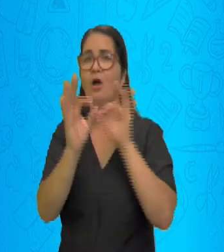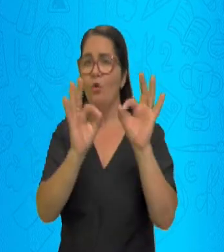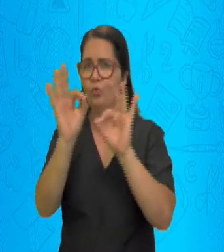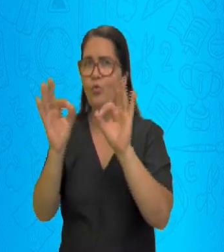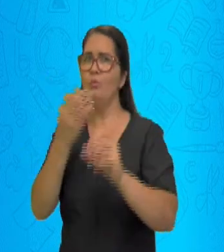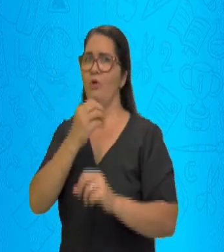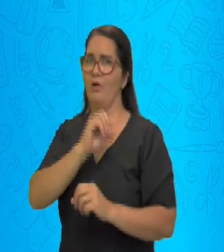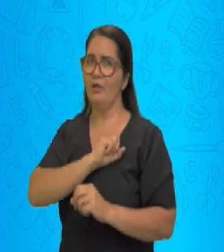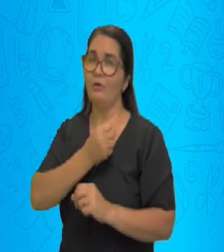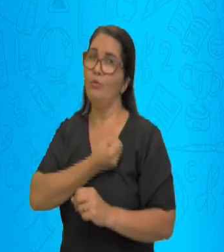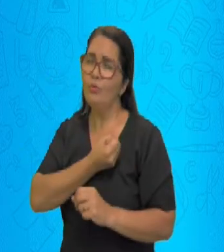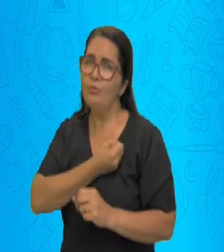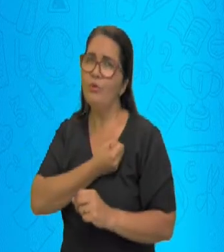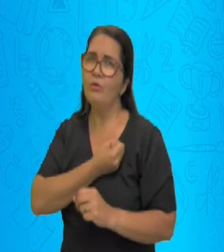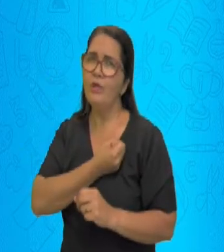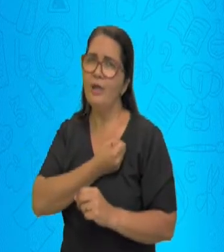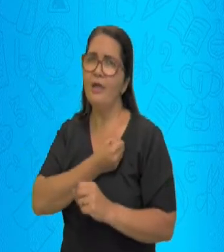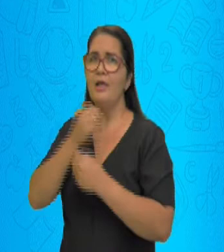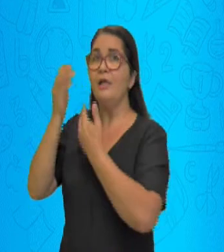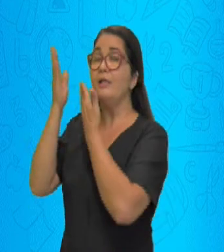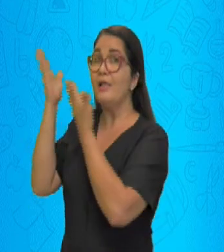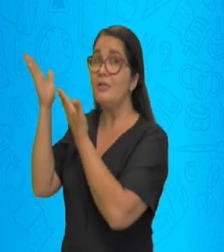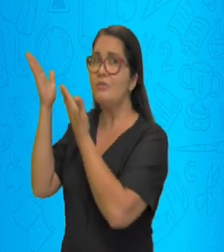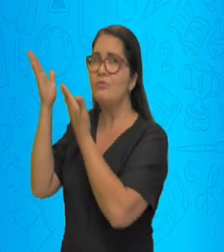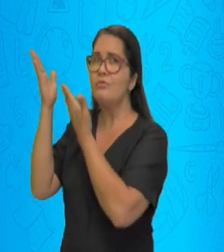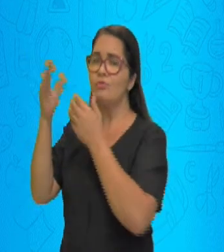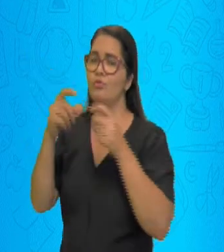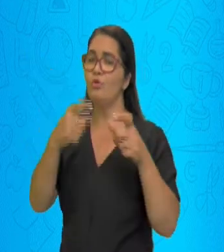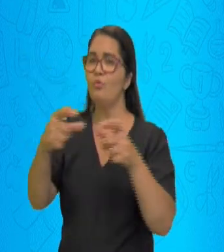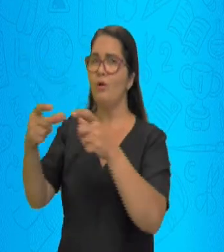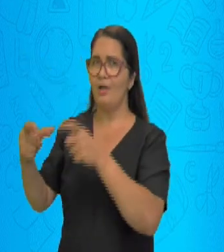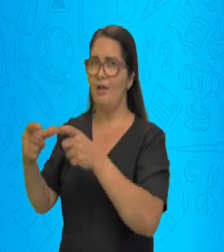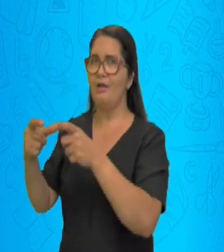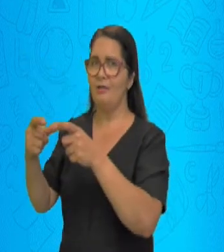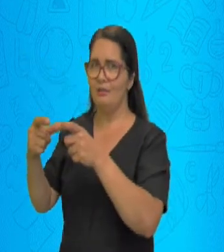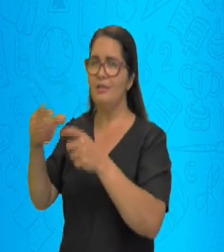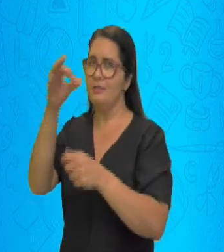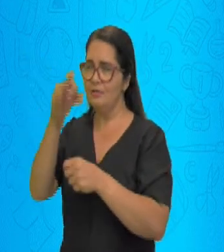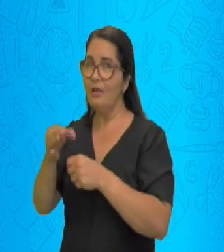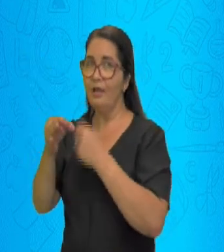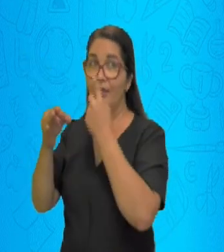do quadro QVL, como nós fazemos na escola, é desta forma,